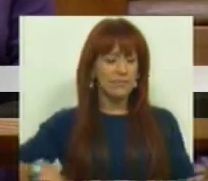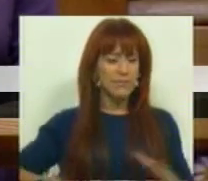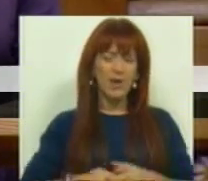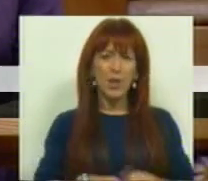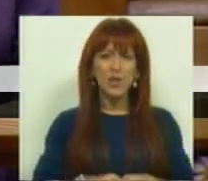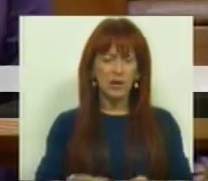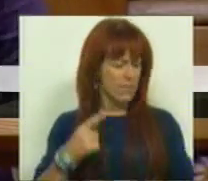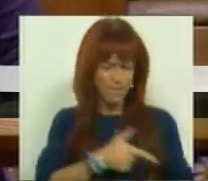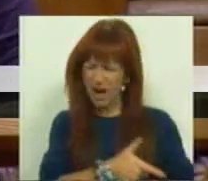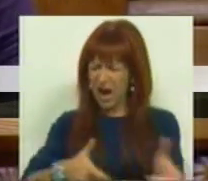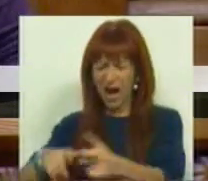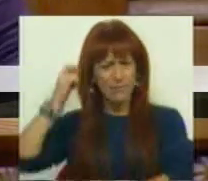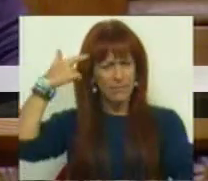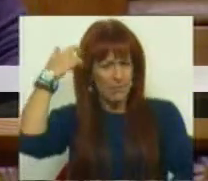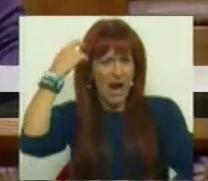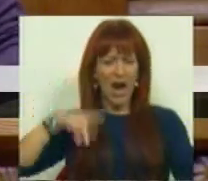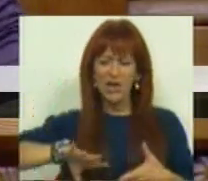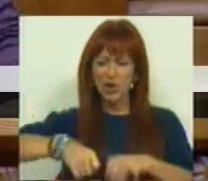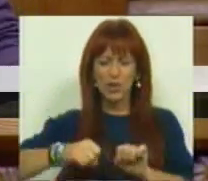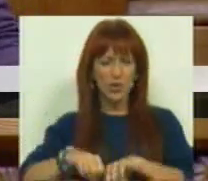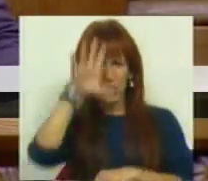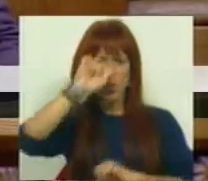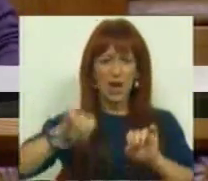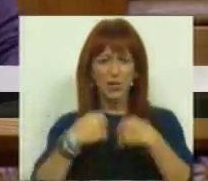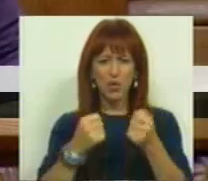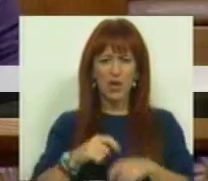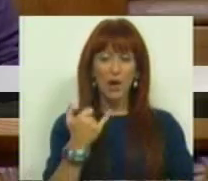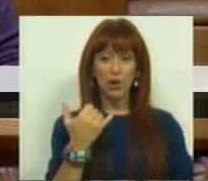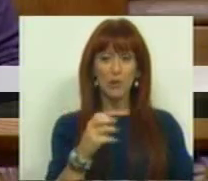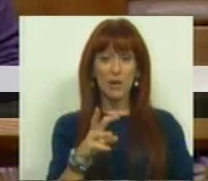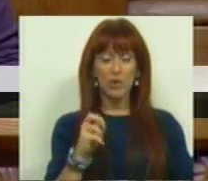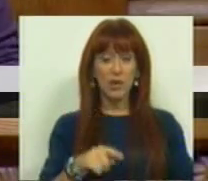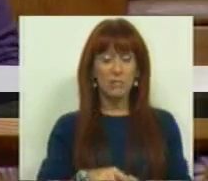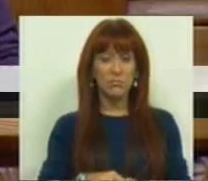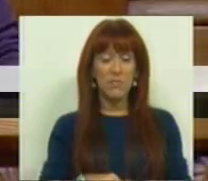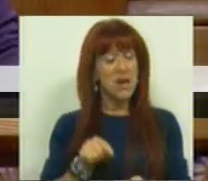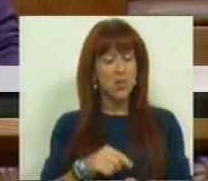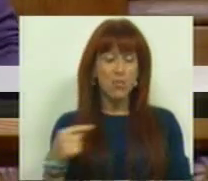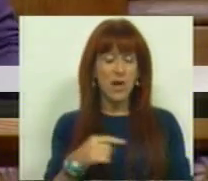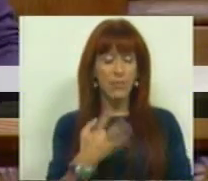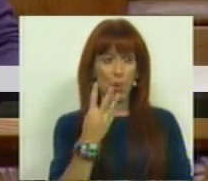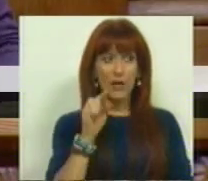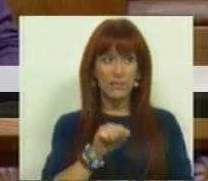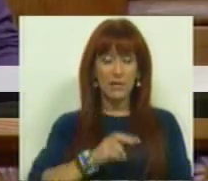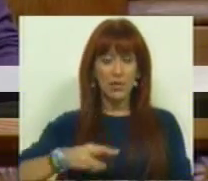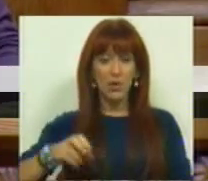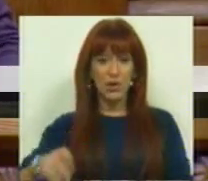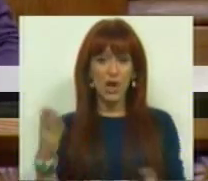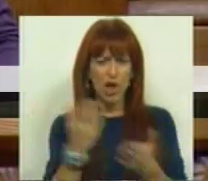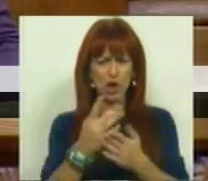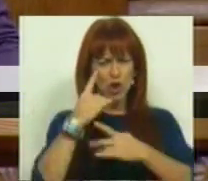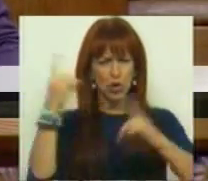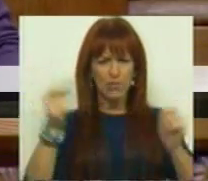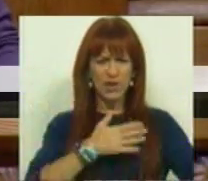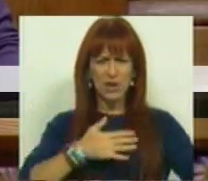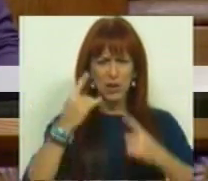ameaça kamikaze de destruição do Estado Social para 2013. São pelo menos 4 mil milhões de euros. A escola pública,